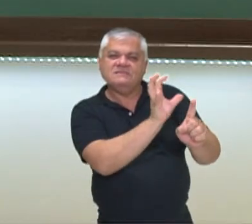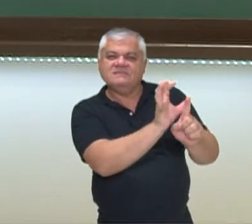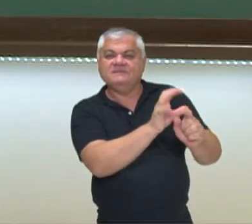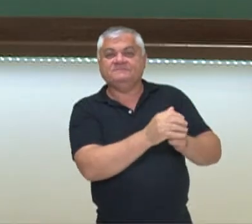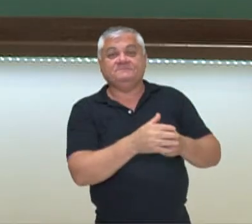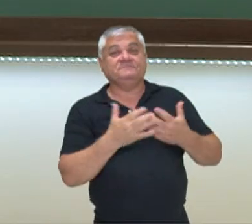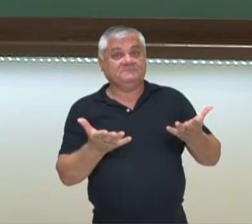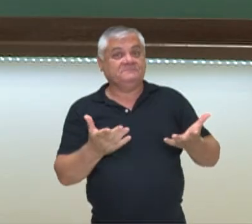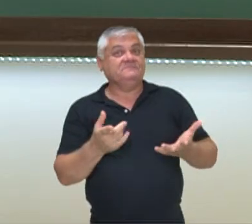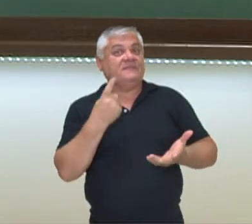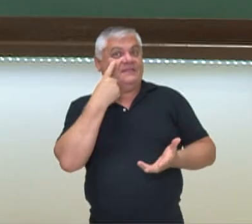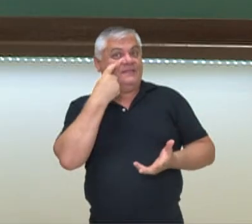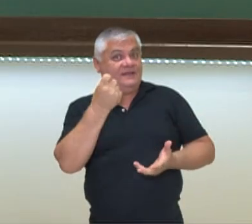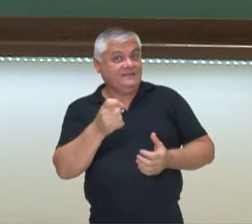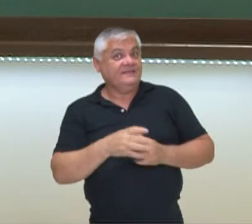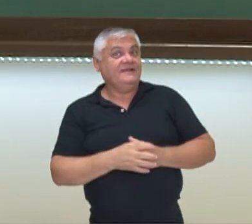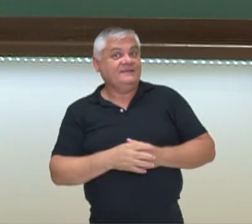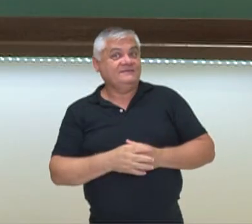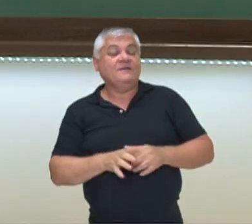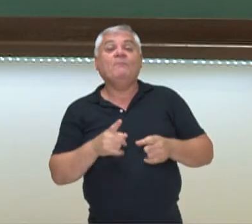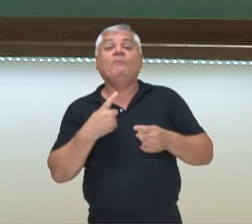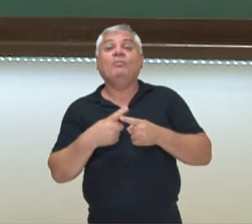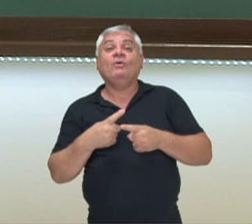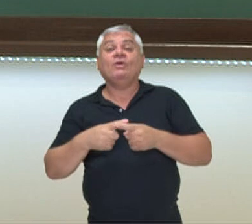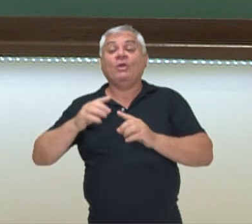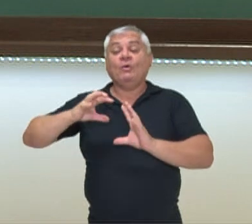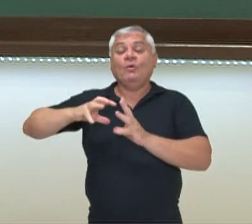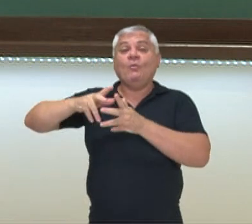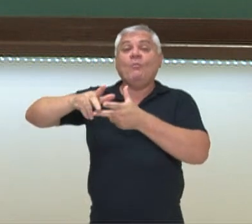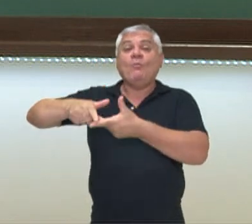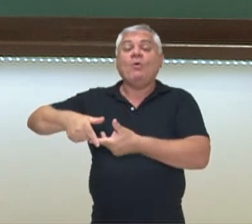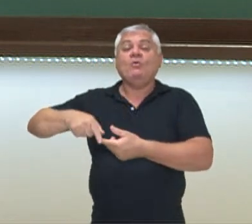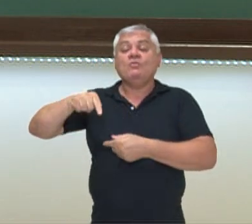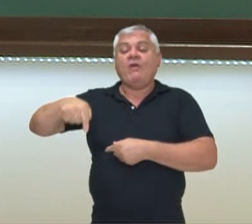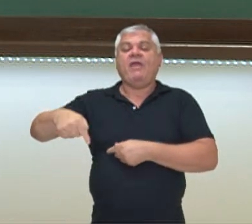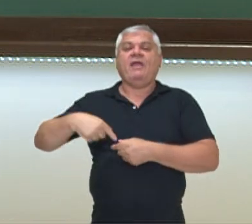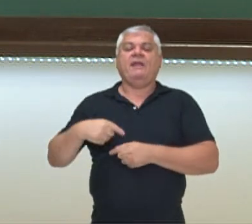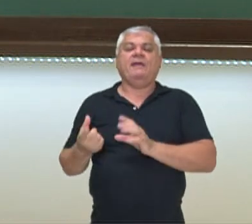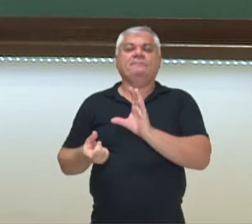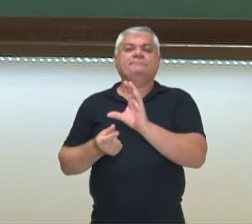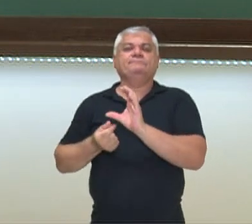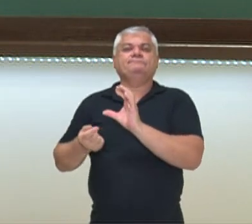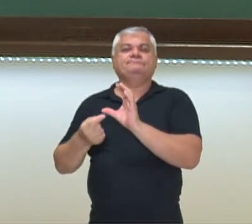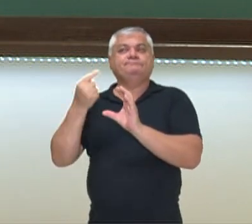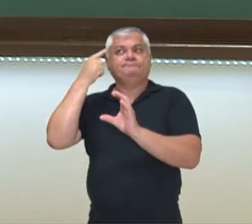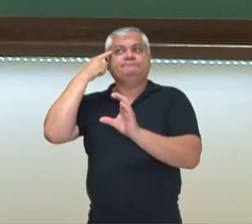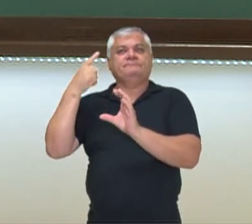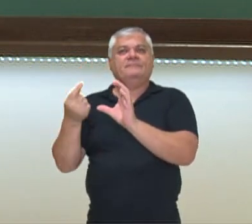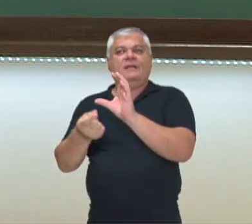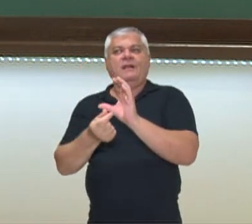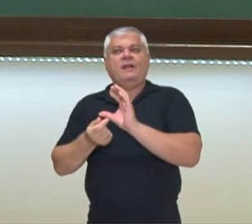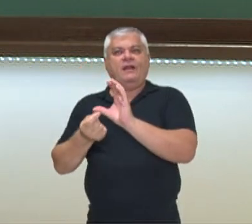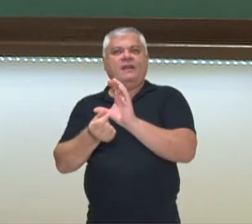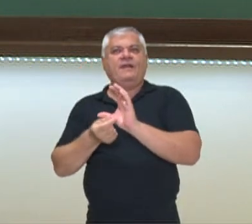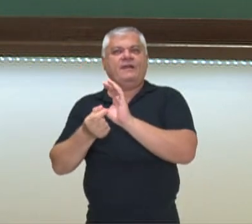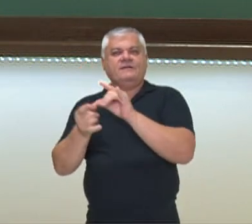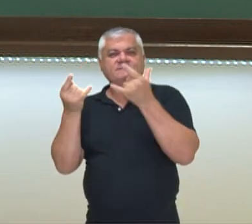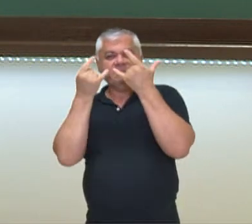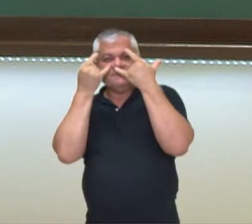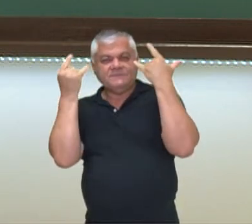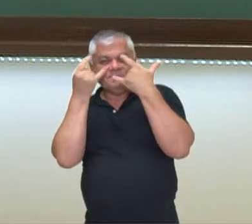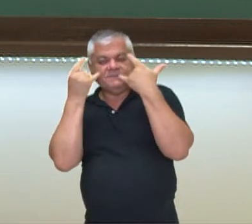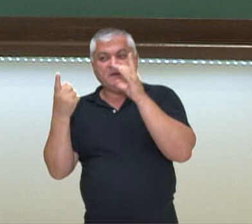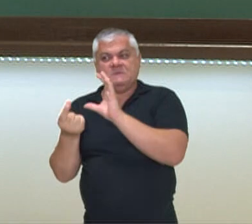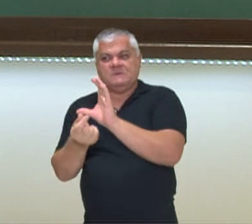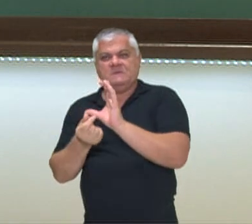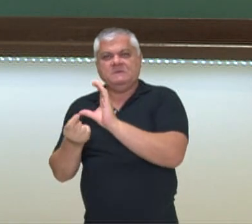muito interessante ressaltar que vinha-se de um mundo predominantemente capitalista. Então essas disputas eram muito